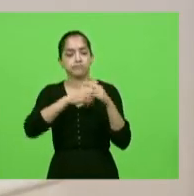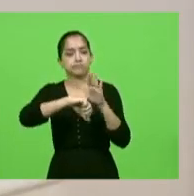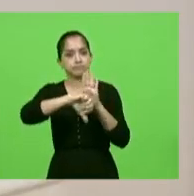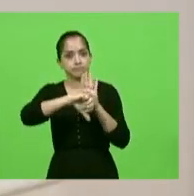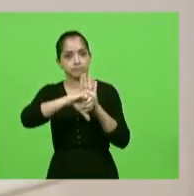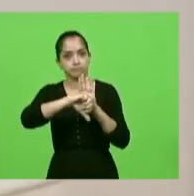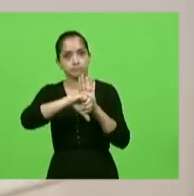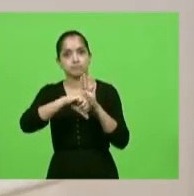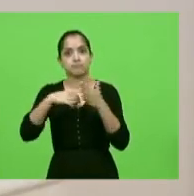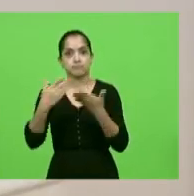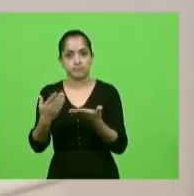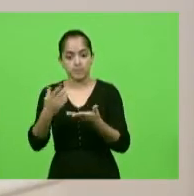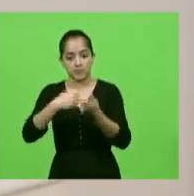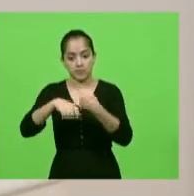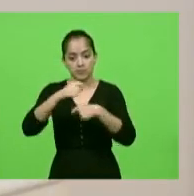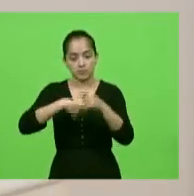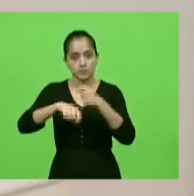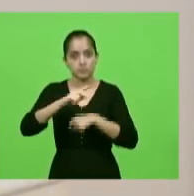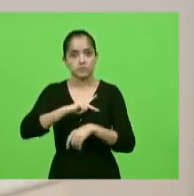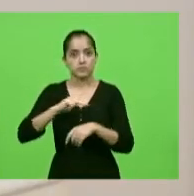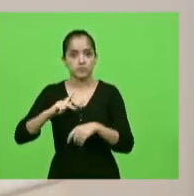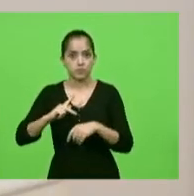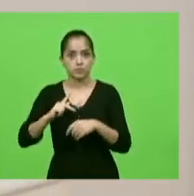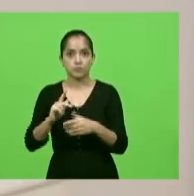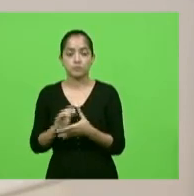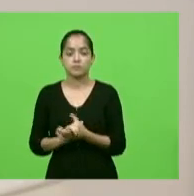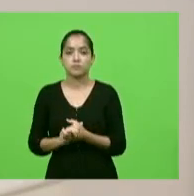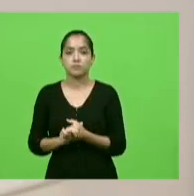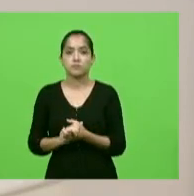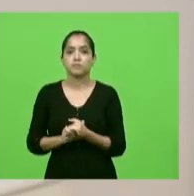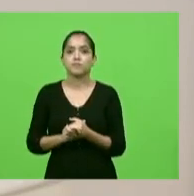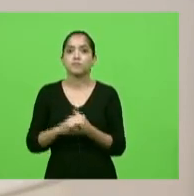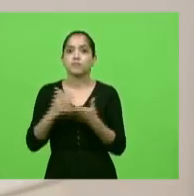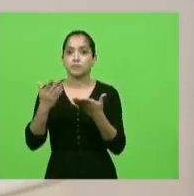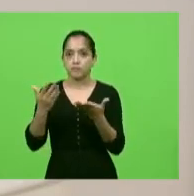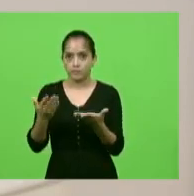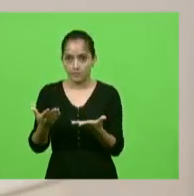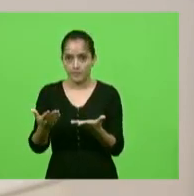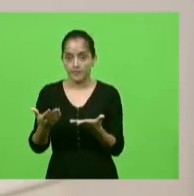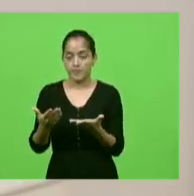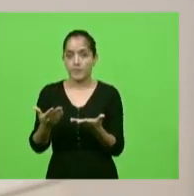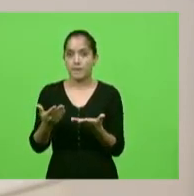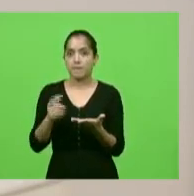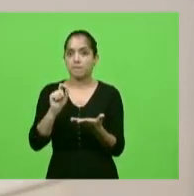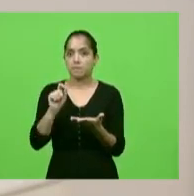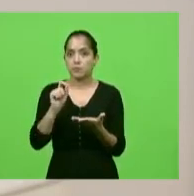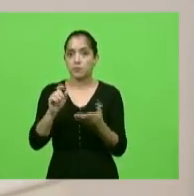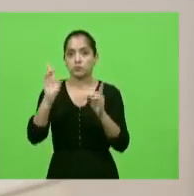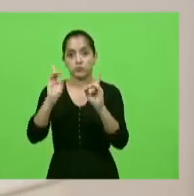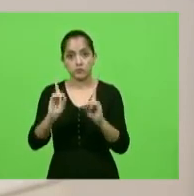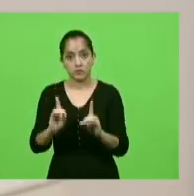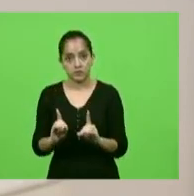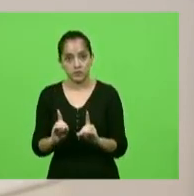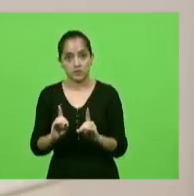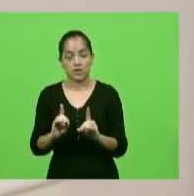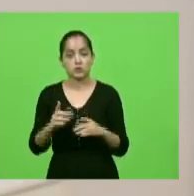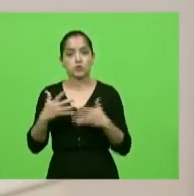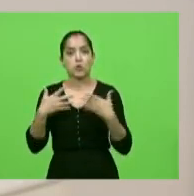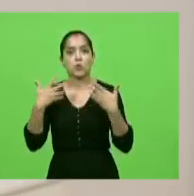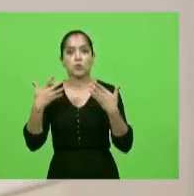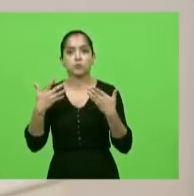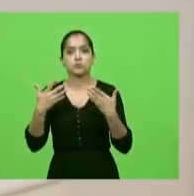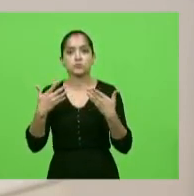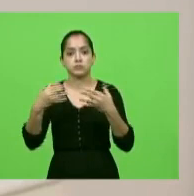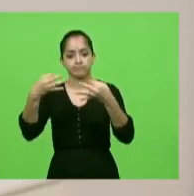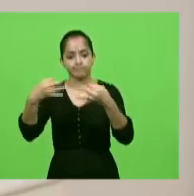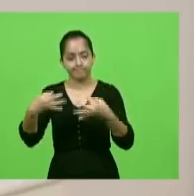probidade na administração, abre aspas, proceder de modo incompatível com a dignidade, a honra e o decoro do cargo,